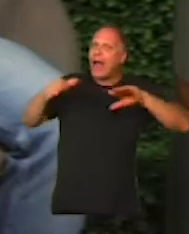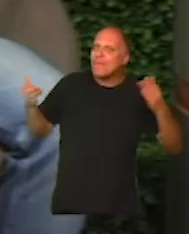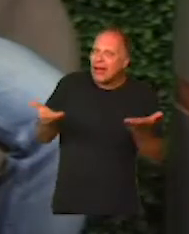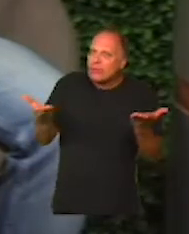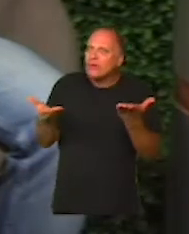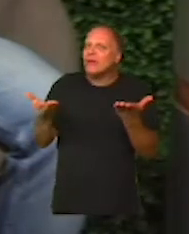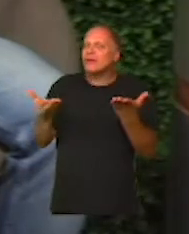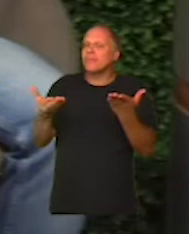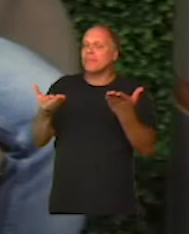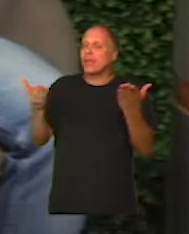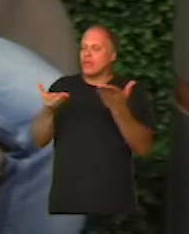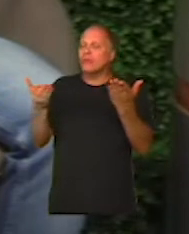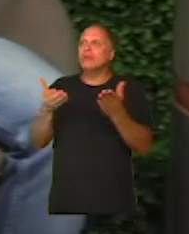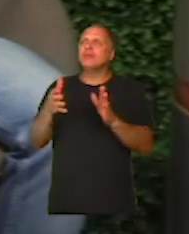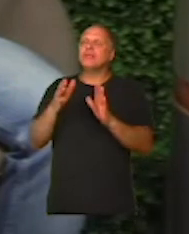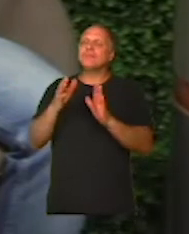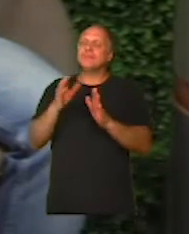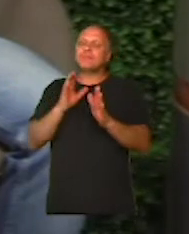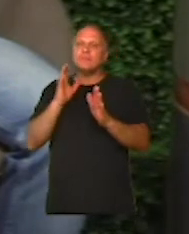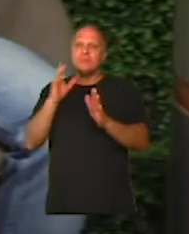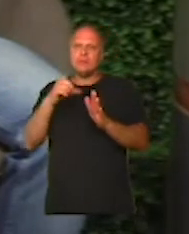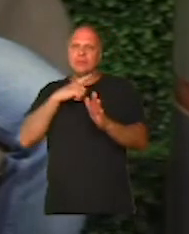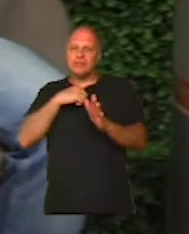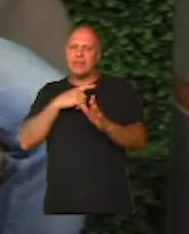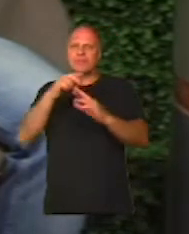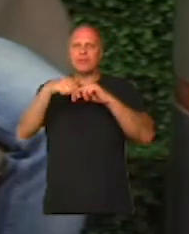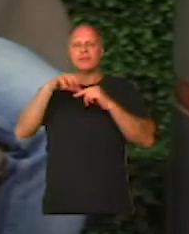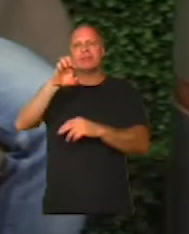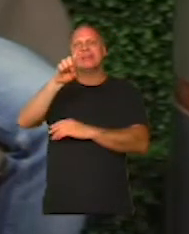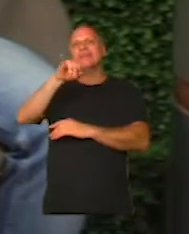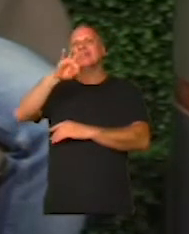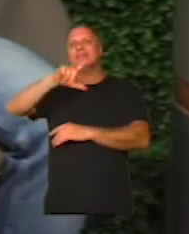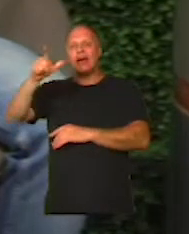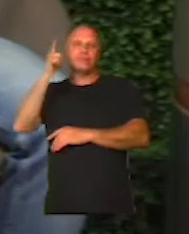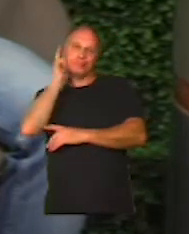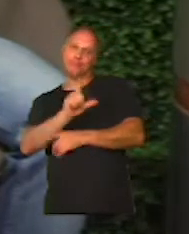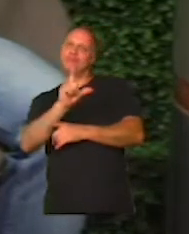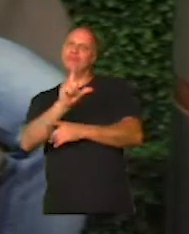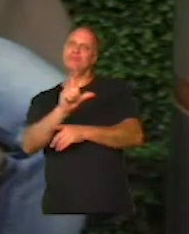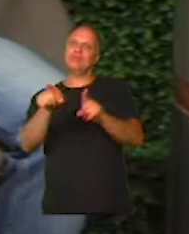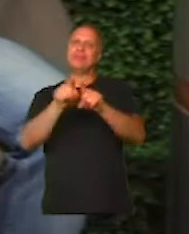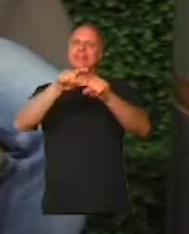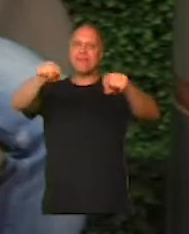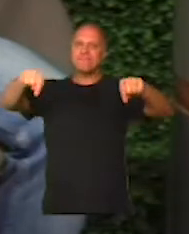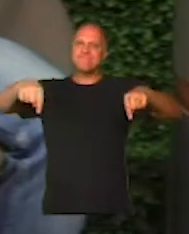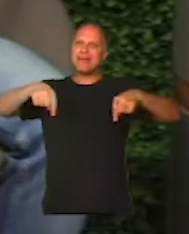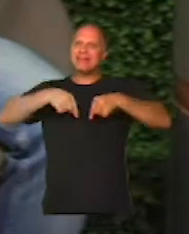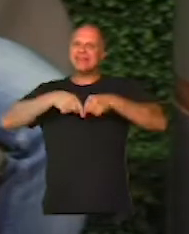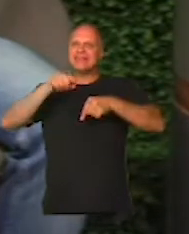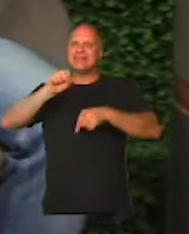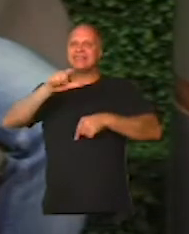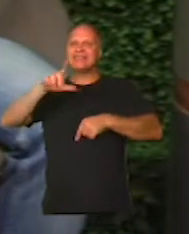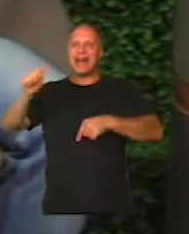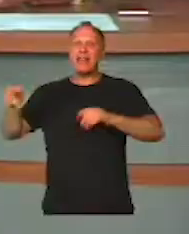Deus, a gente graças ao edital, nós ganhamos uma sala no próprio